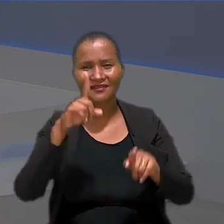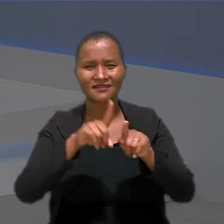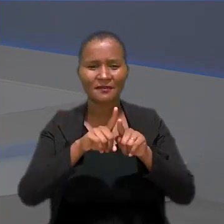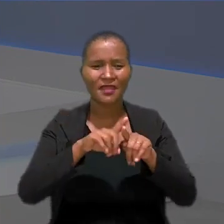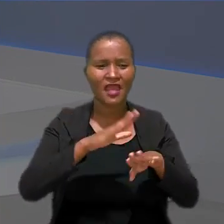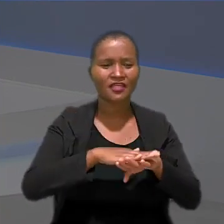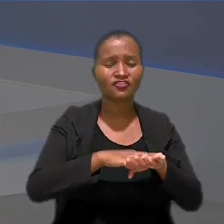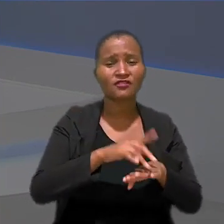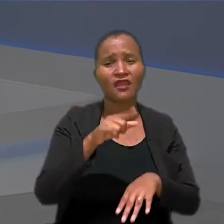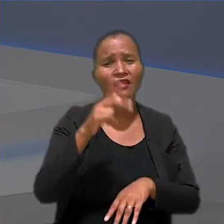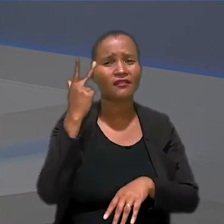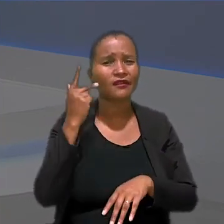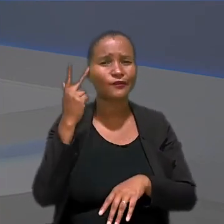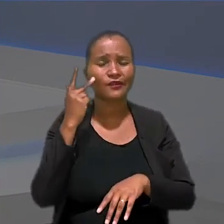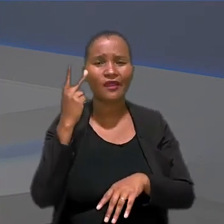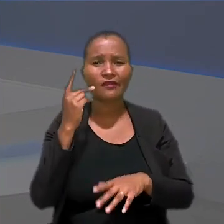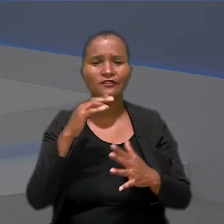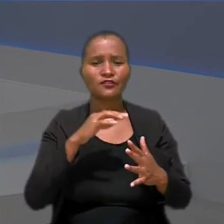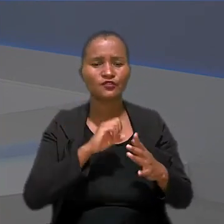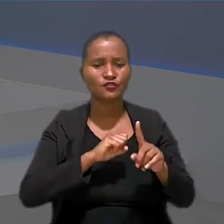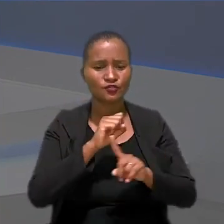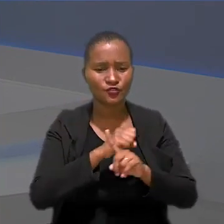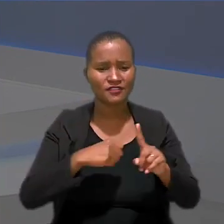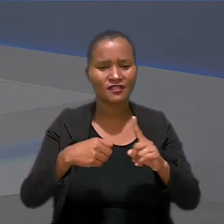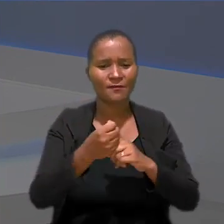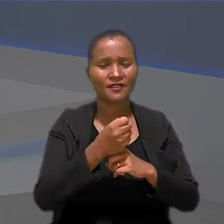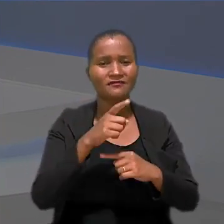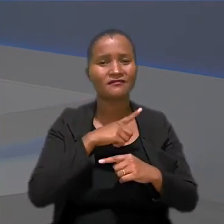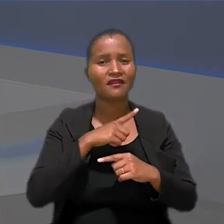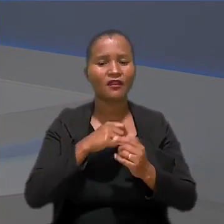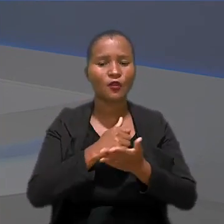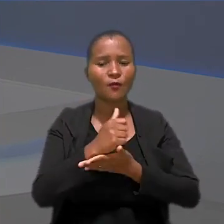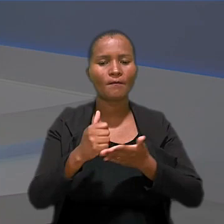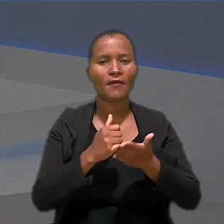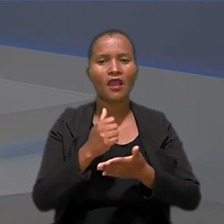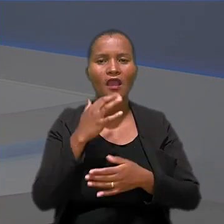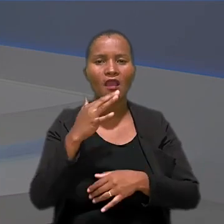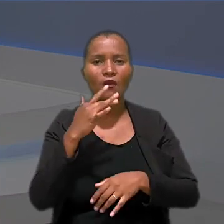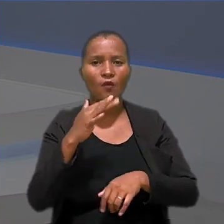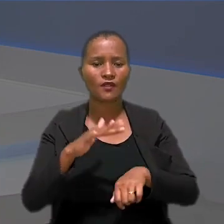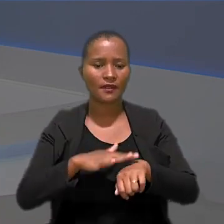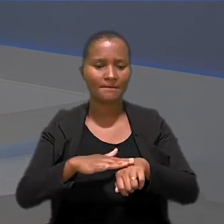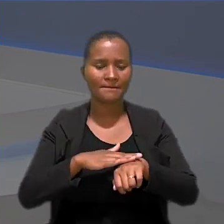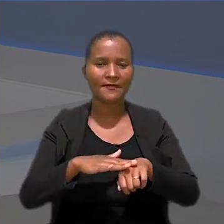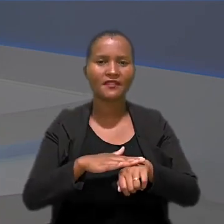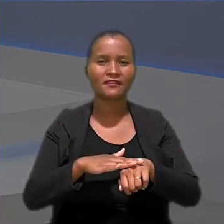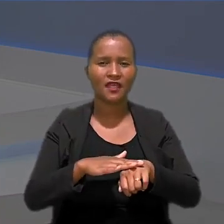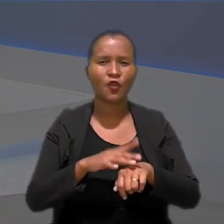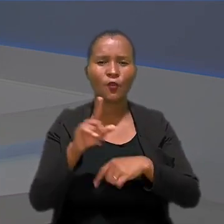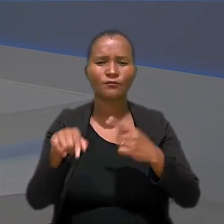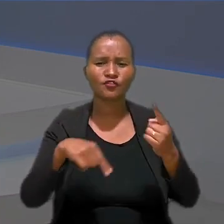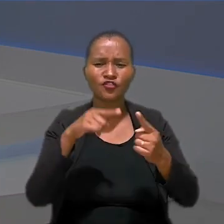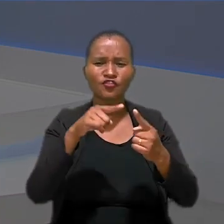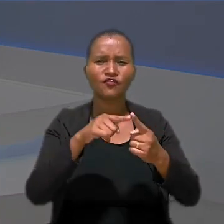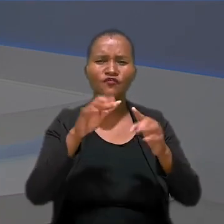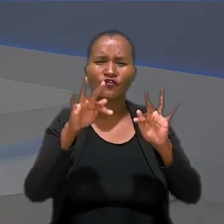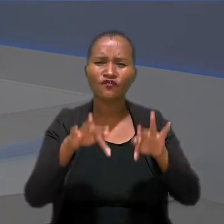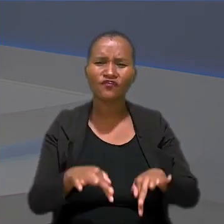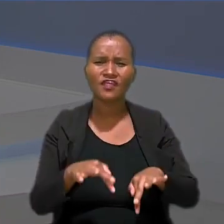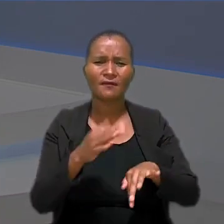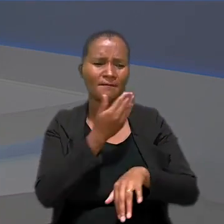agir que são naturalizadas socialmente, tendo como base a cor da pele. Pois é, Luana, com o objetivo de